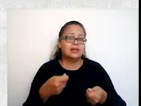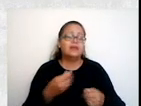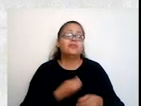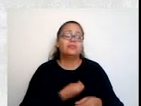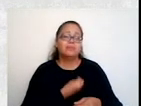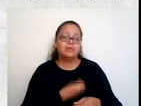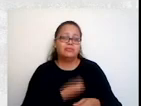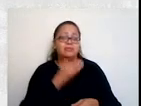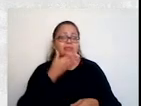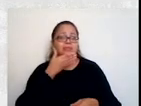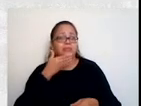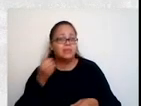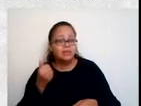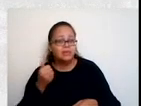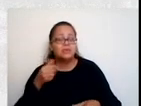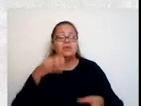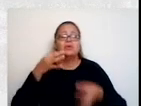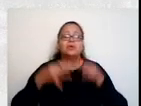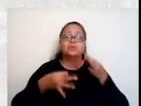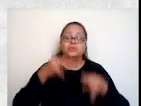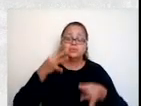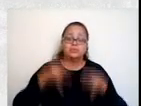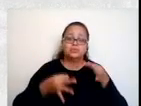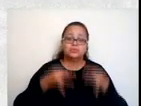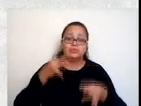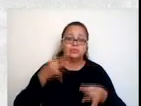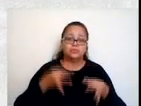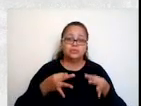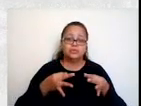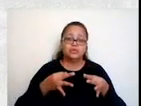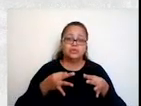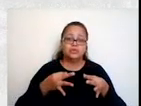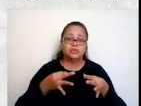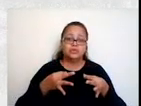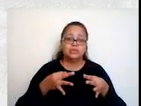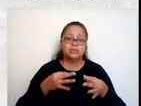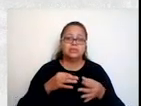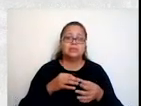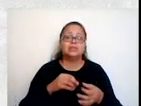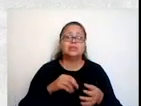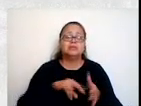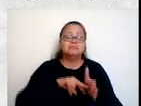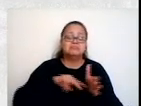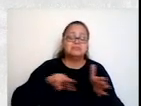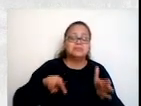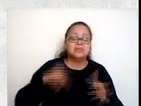de justiça, identificado por muitos como uma monarquia, né?